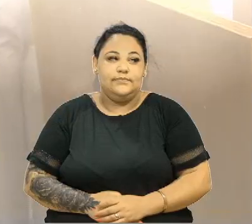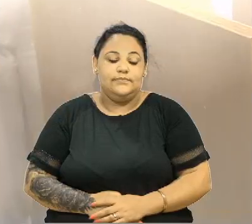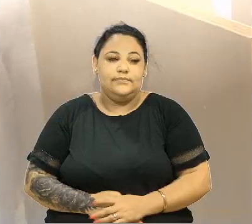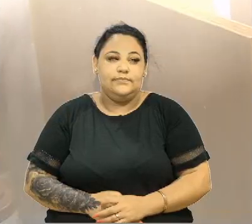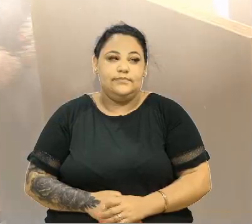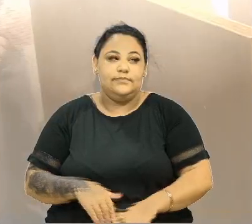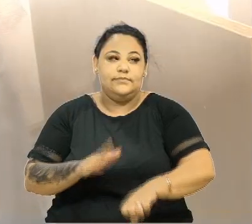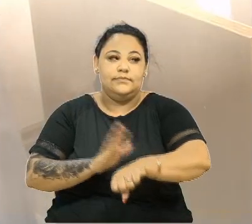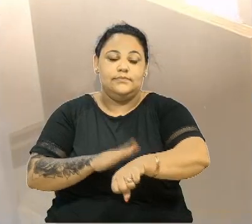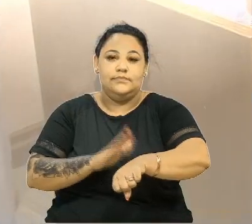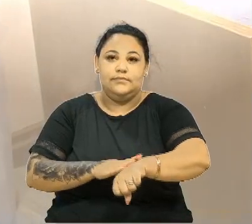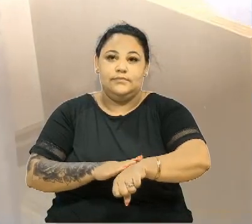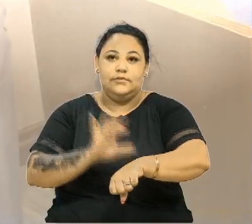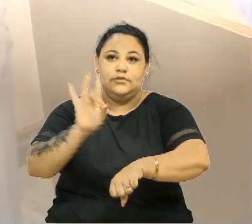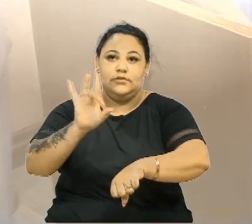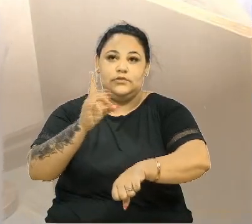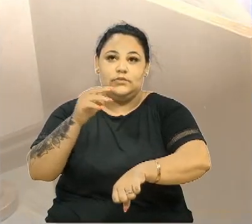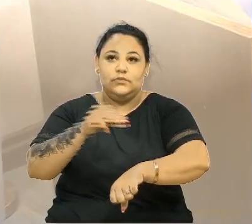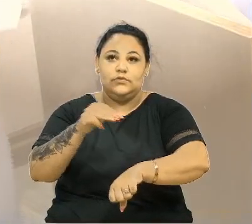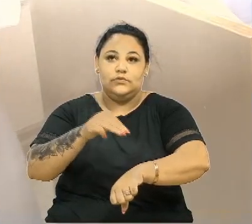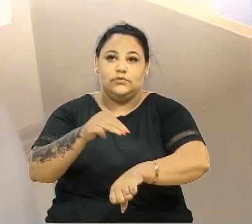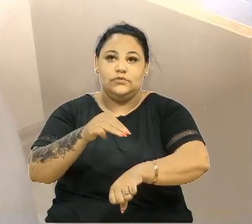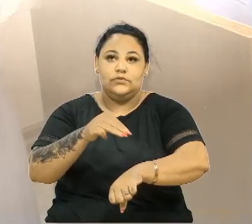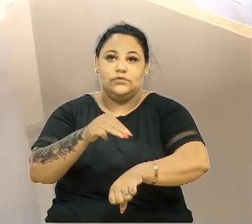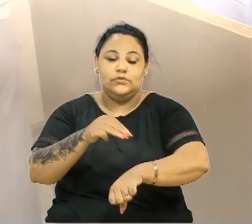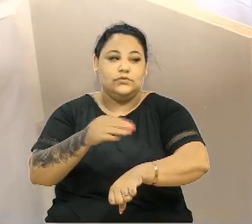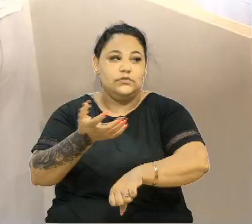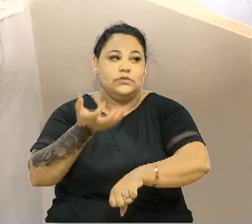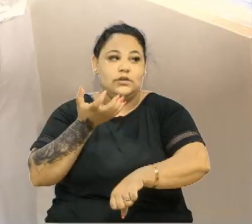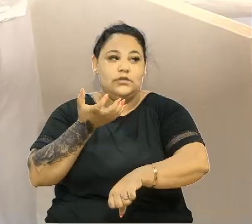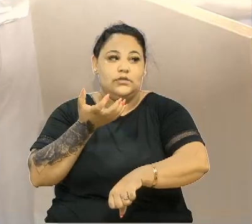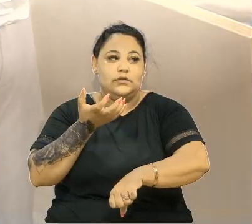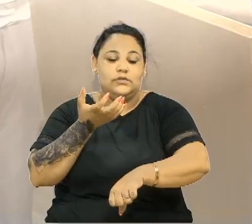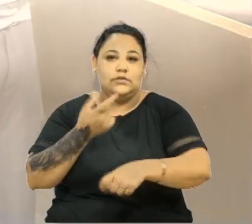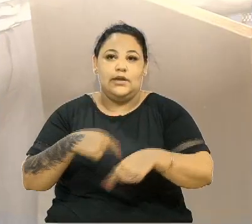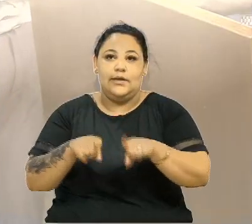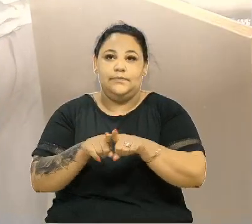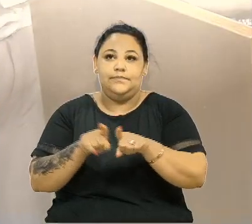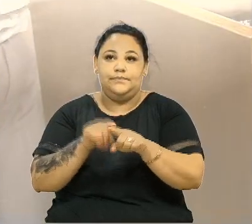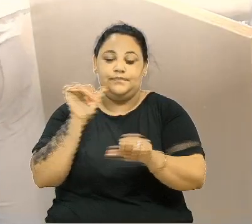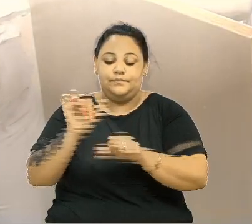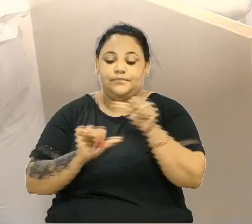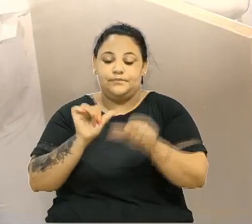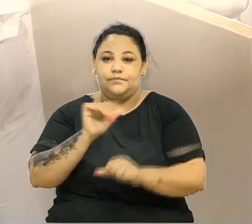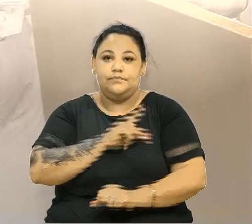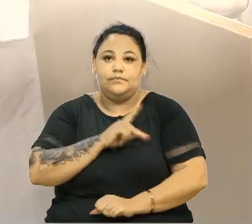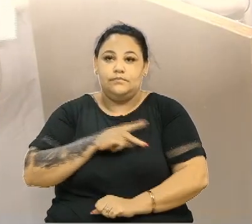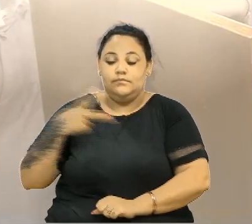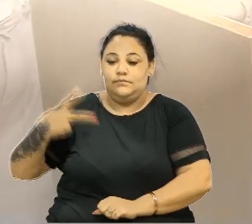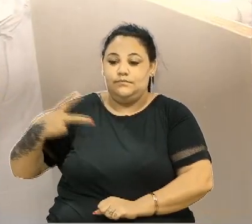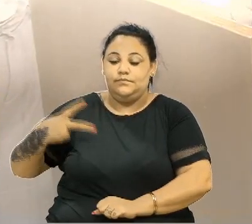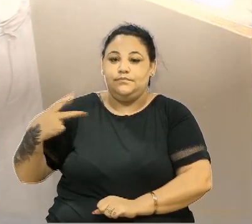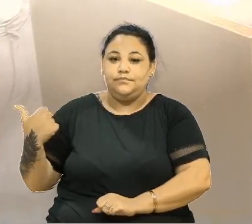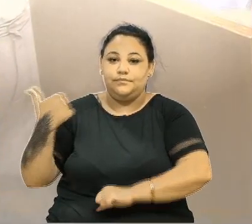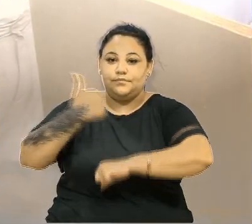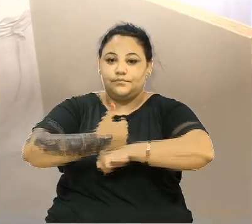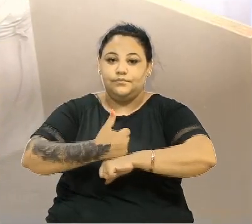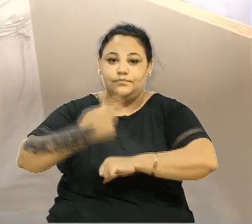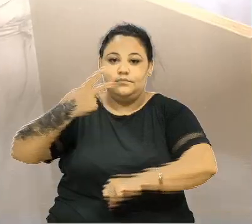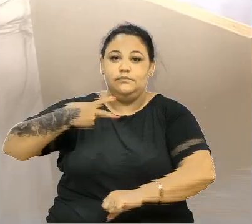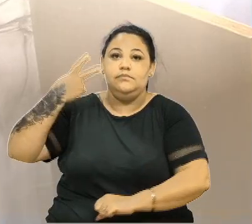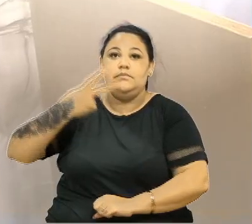Nesse momento, só um minutinho. Nesse momento, eu vou repassar os trabalhos ao presidente, segundo vice-presidente, vereador